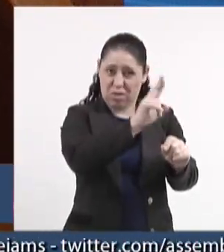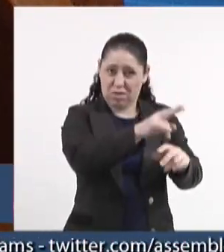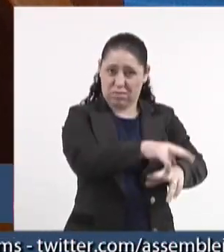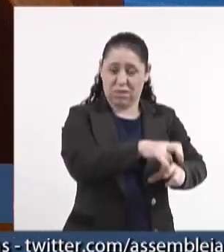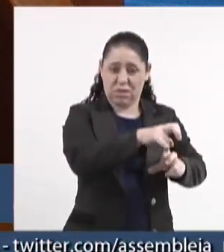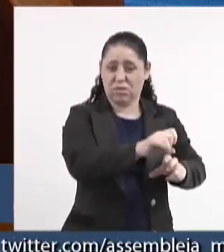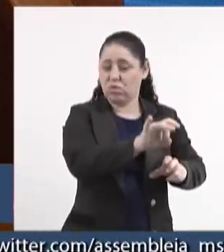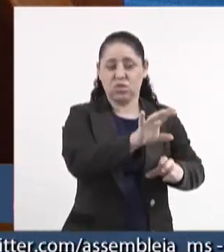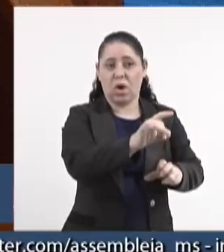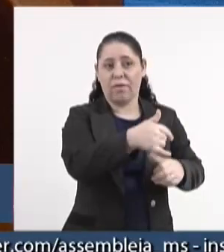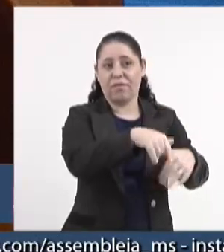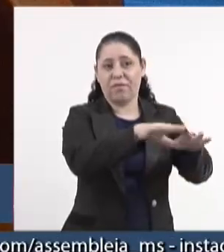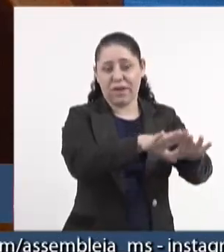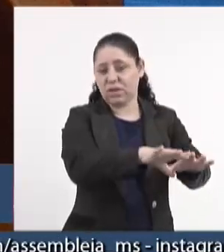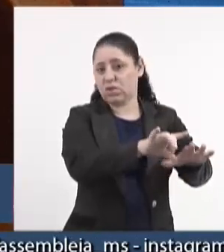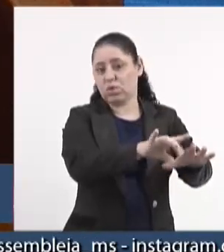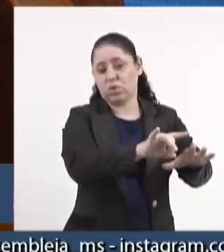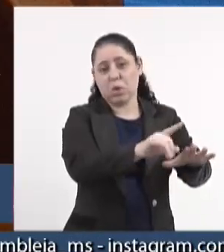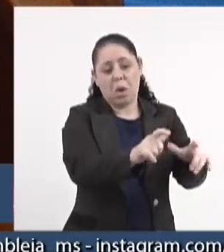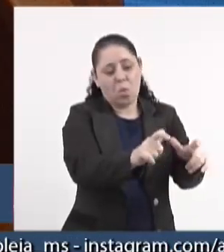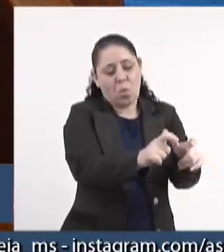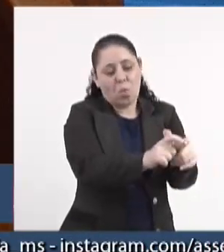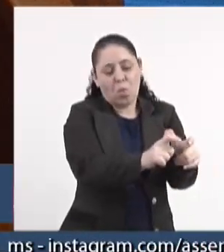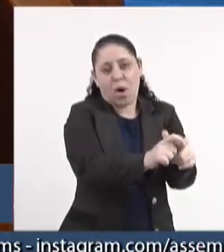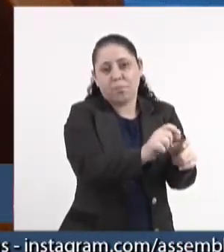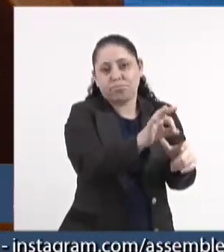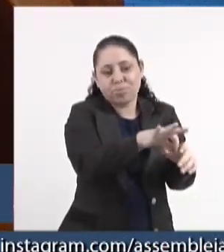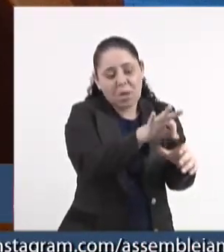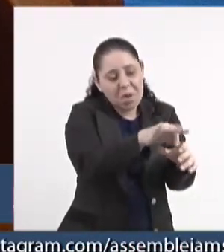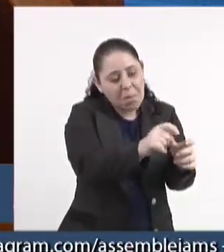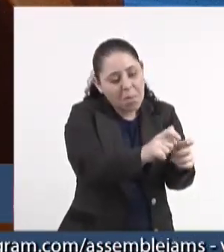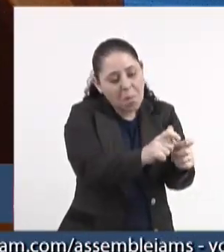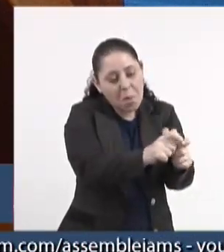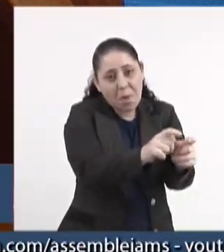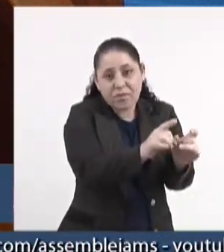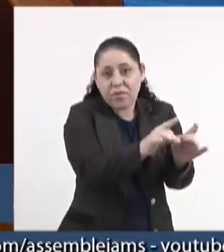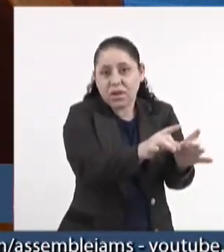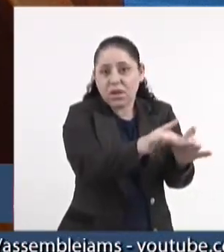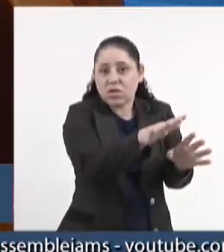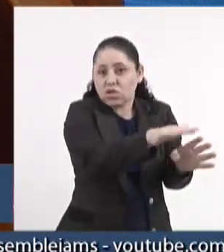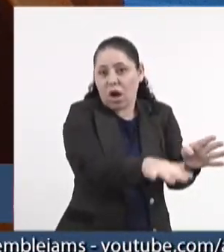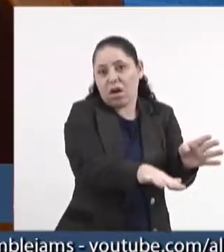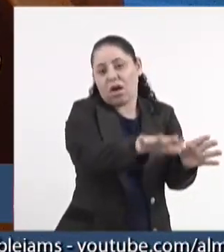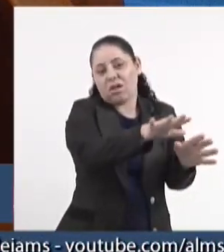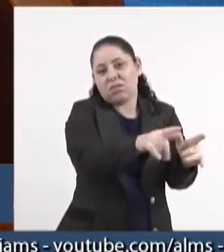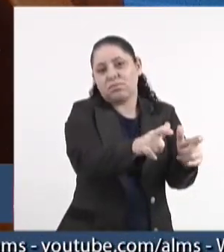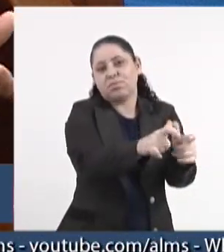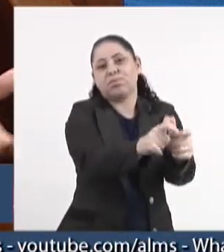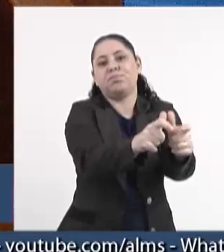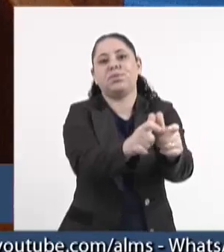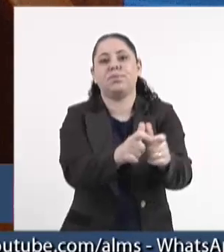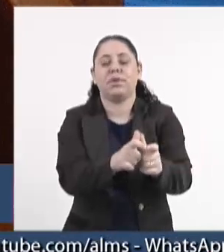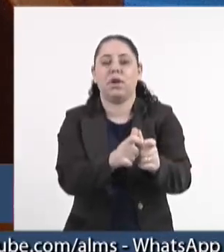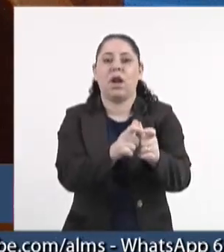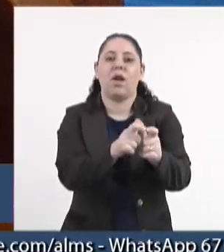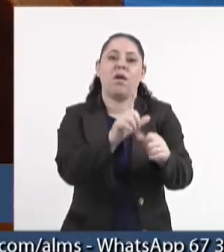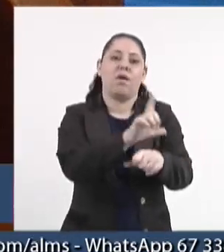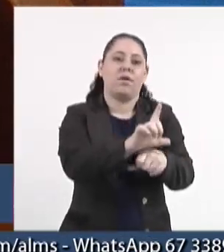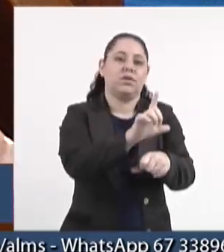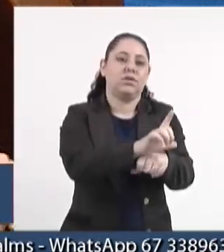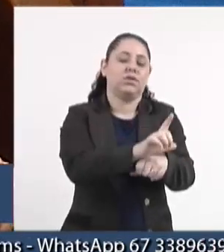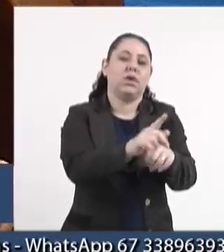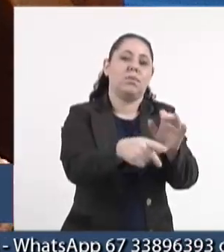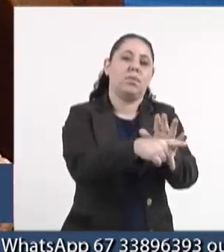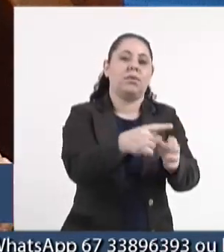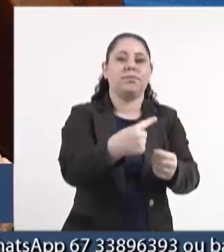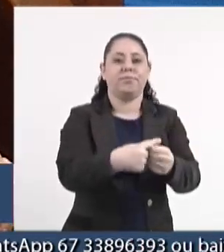só no pequena produção para vender nos pequenos comércios da